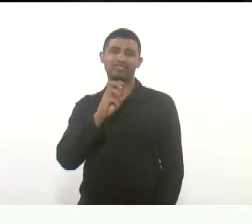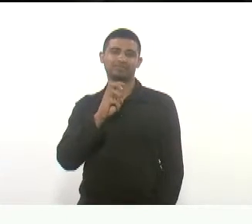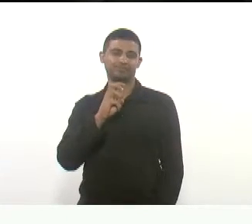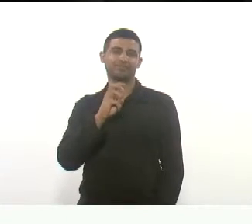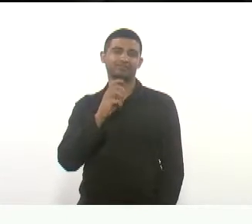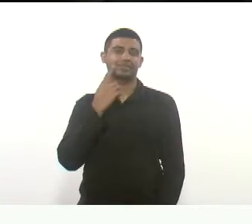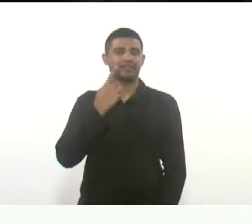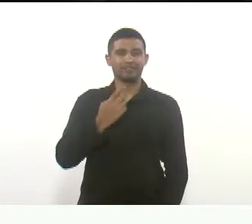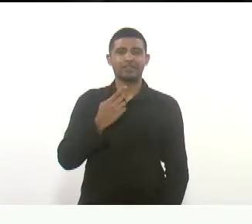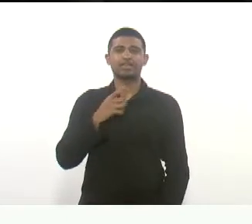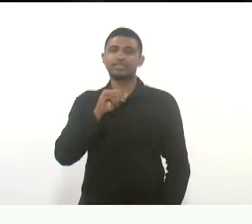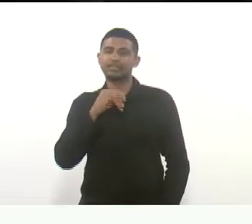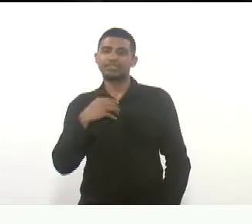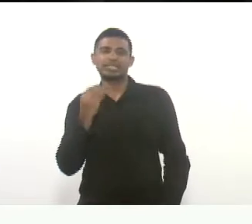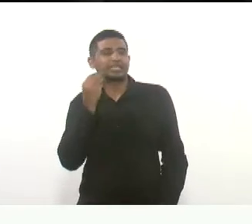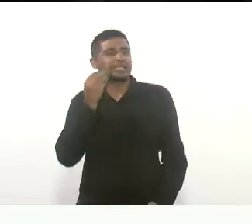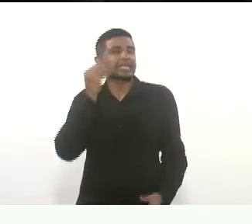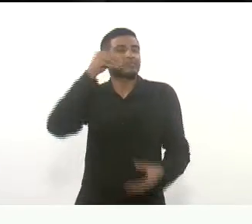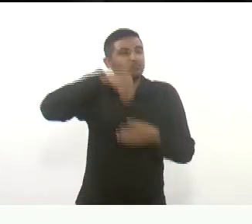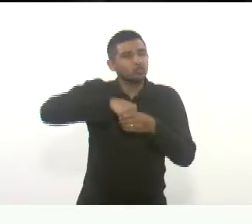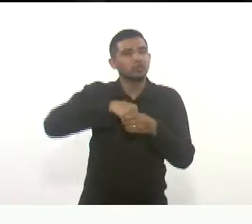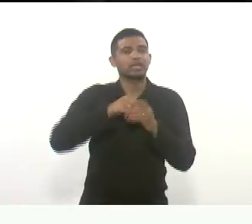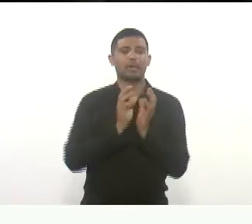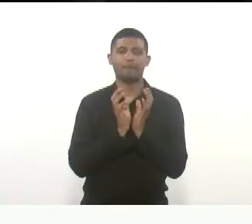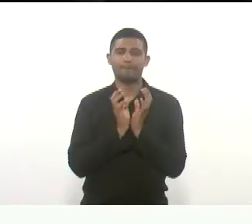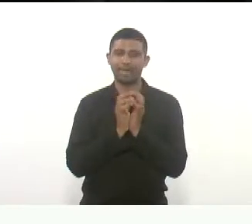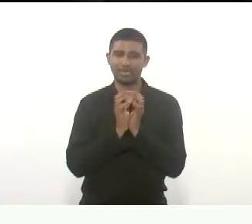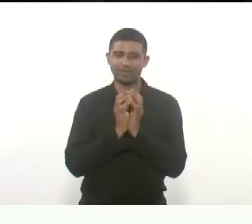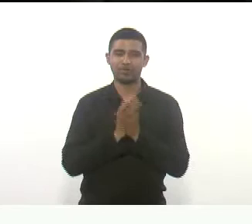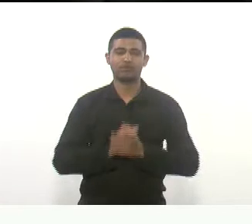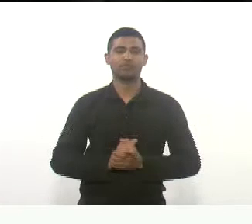do que quando você inclui Pernambuco